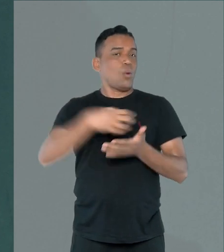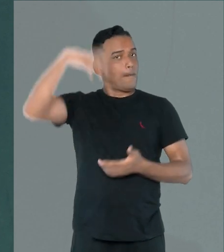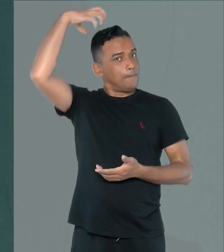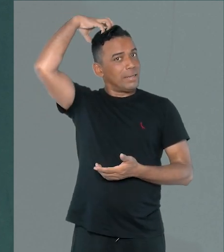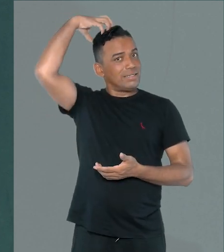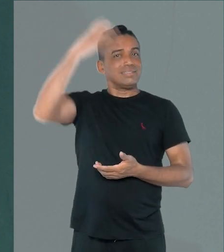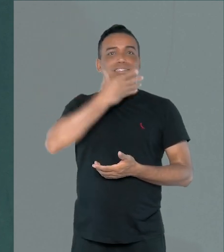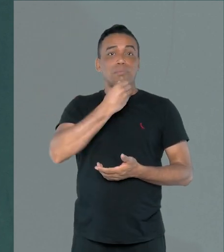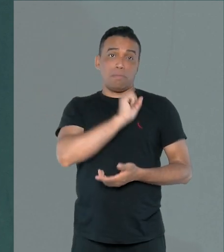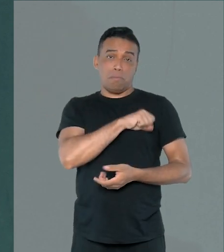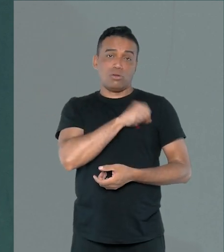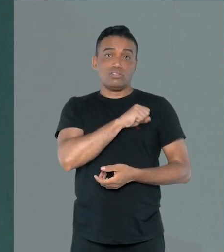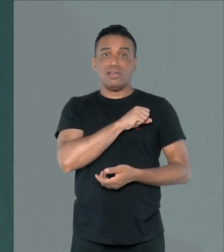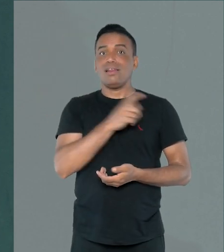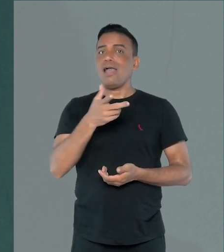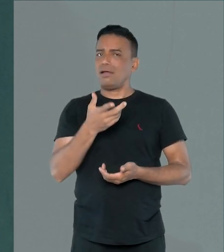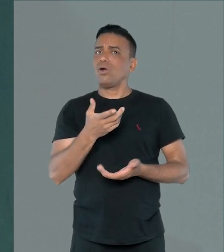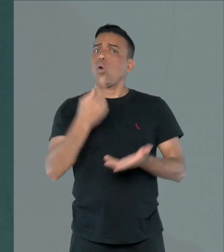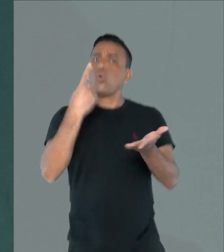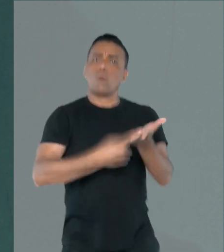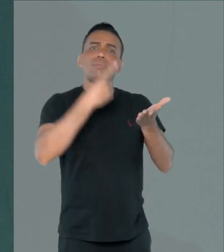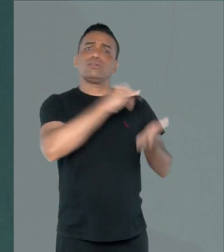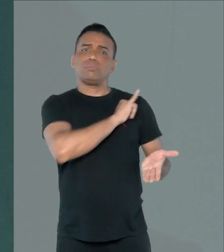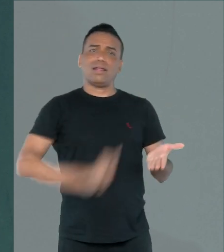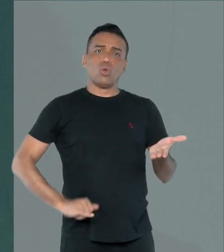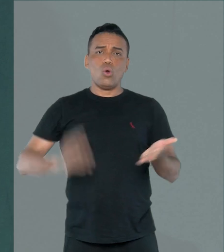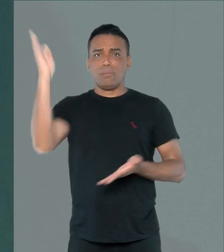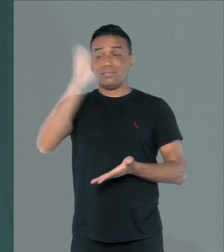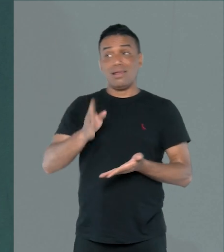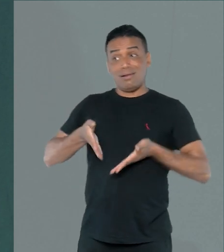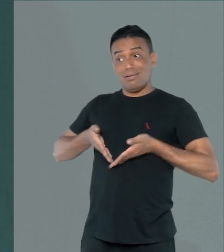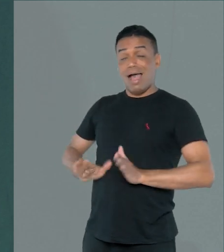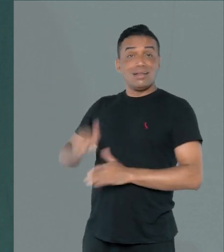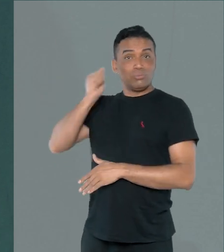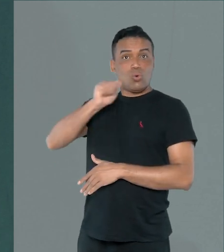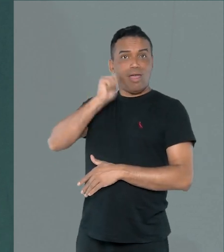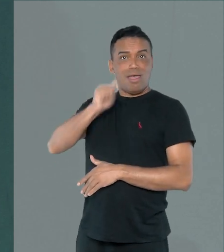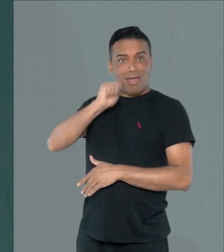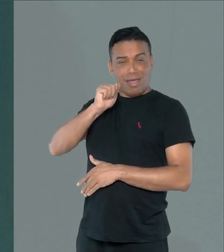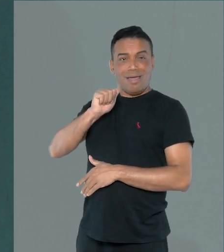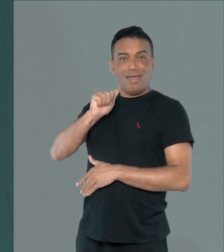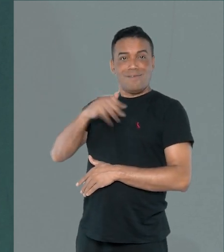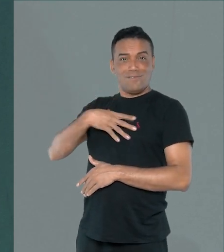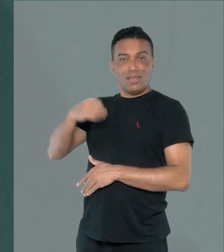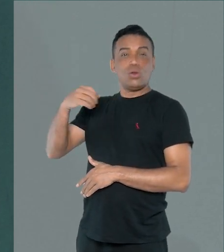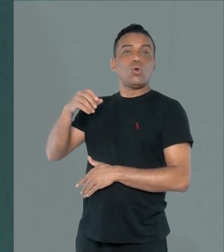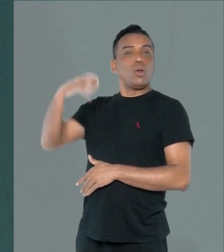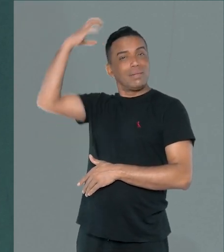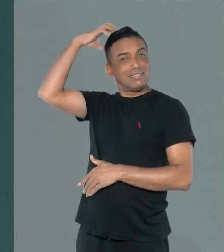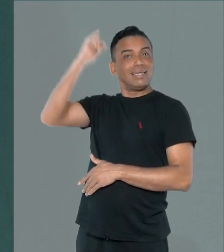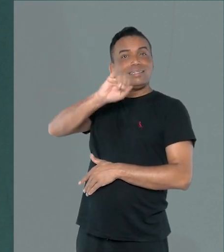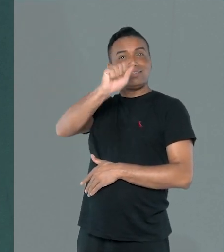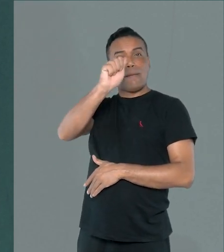Ele era prometido como imperador brasileiro, nasce o filho da princesa Isabel depois de 10 anos de tentativa de dar à luz, e